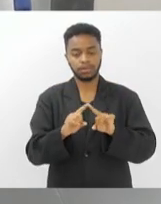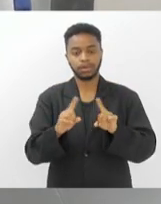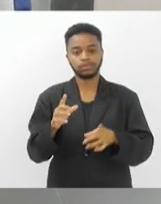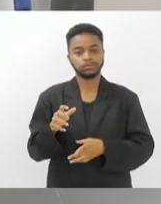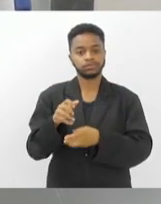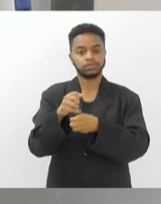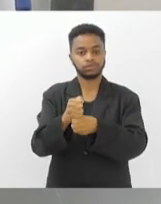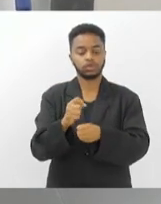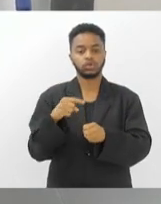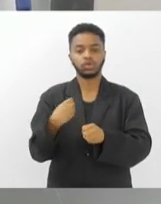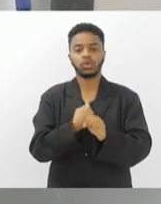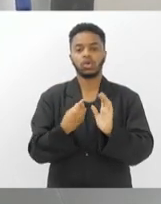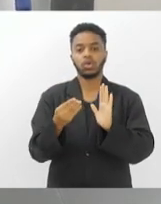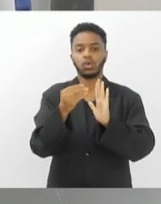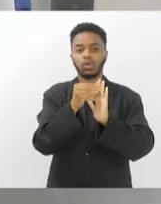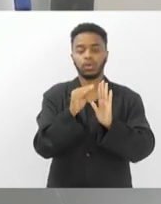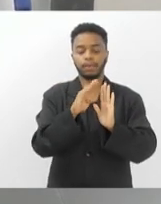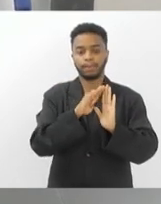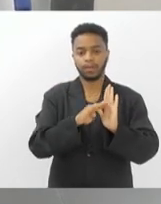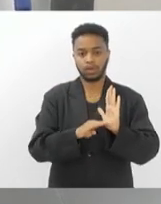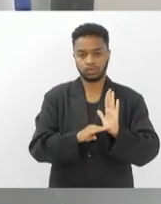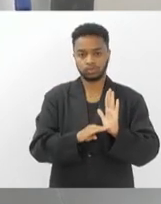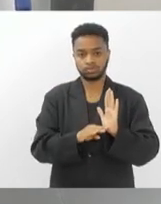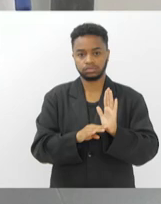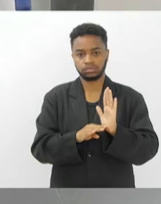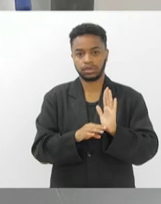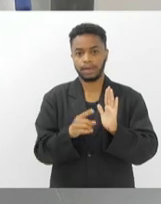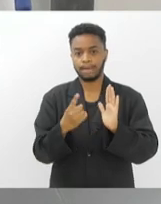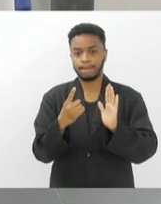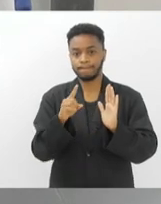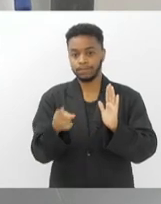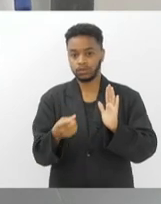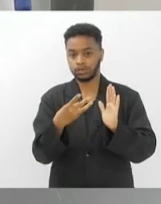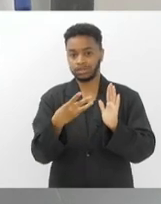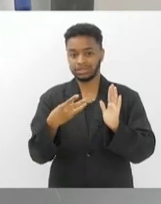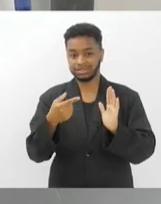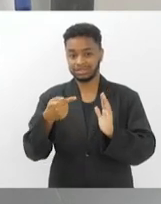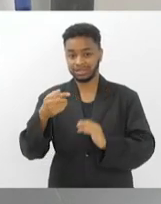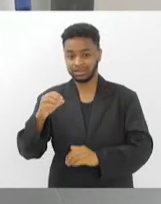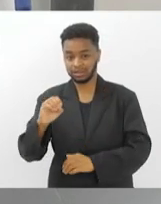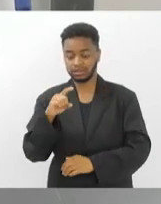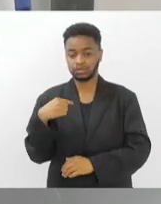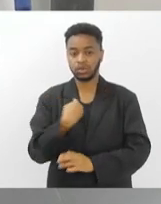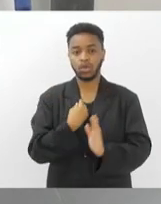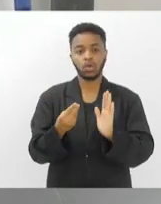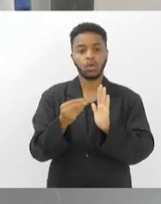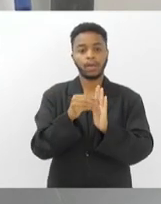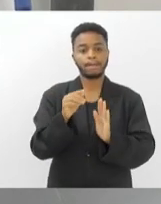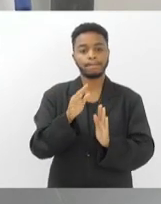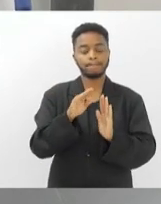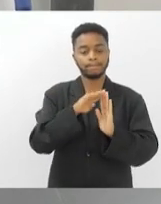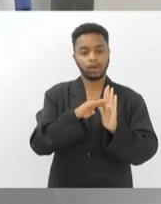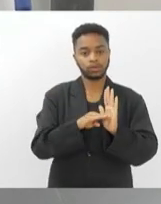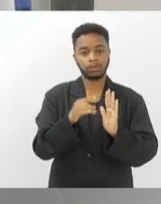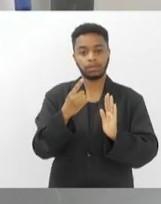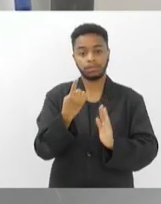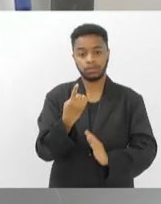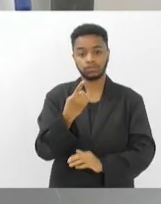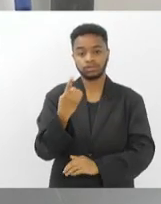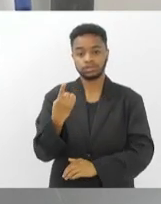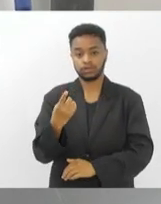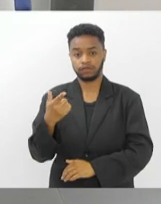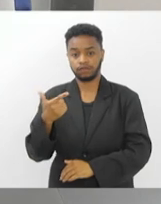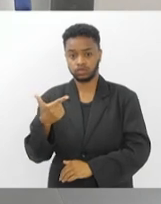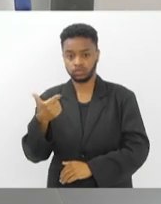nós pautamos, dos que recebemos agora, dos 1.370, nós pautamos 1.121, já foram